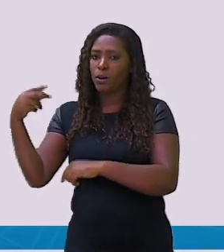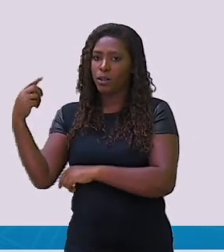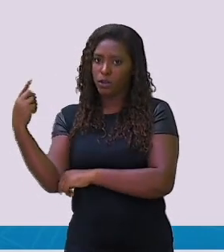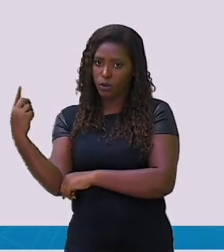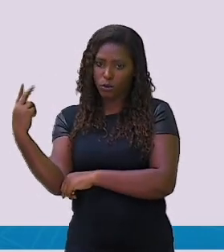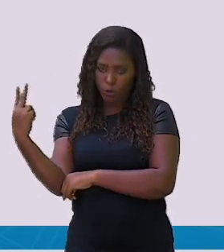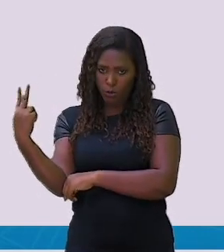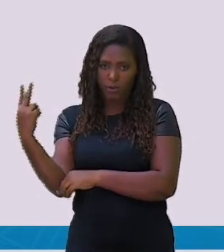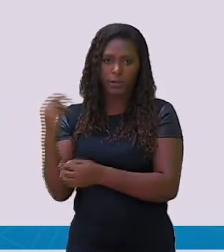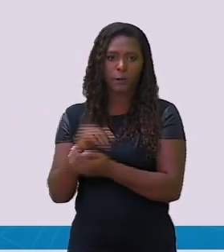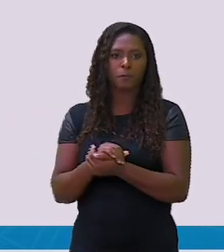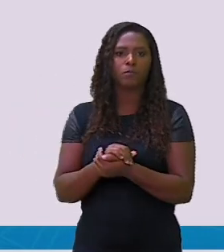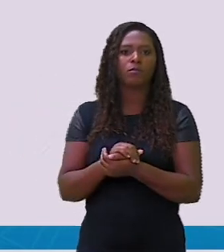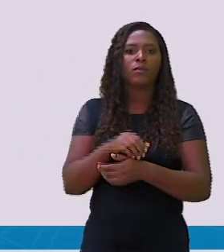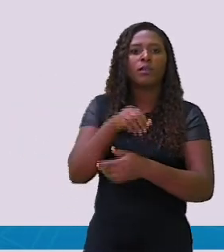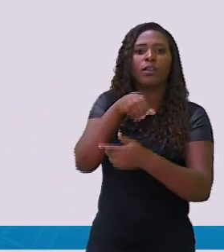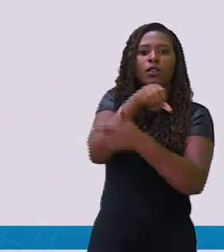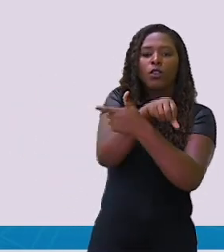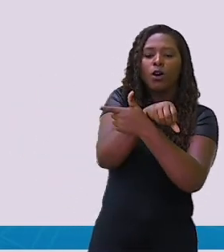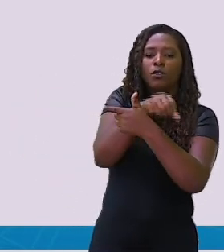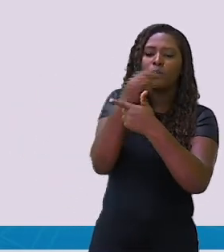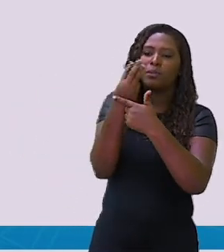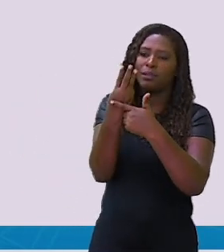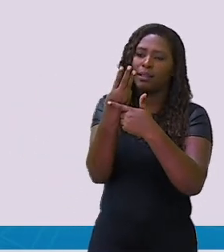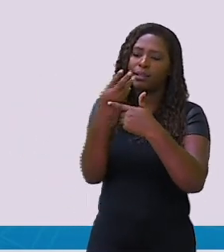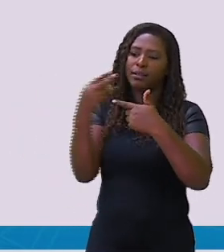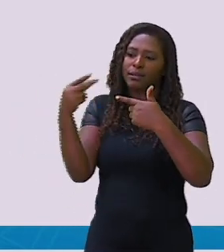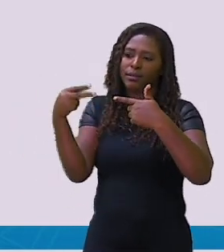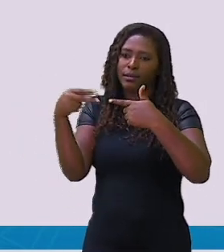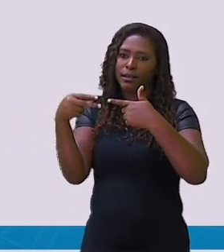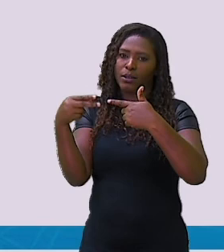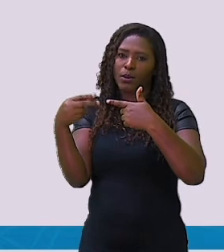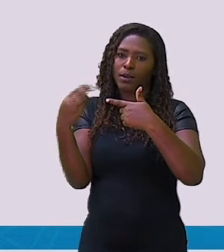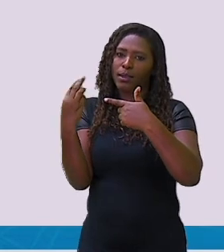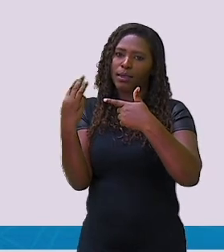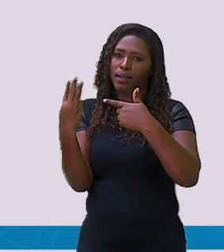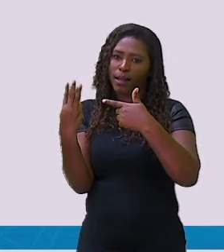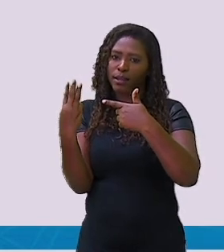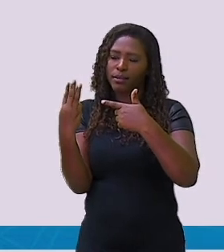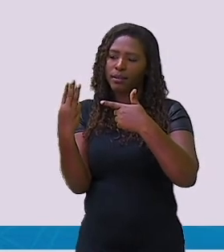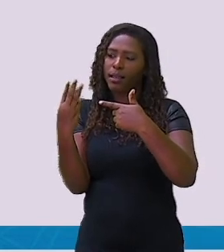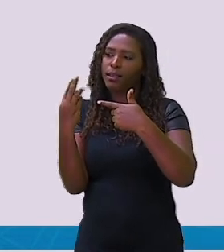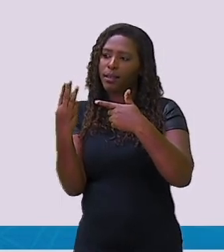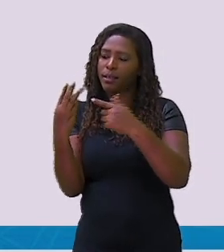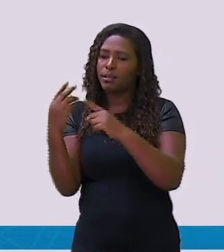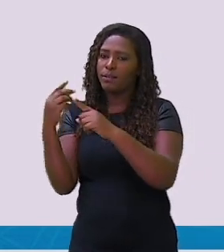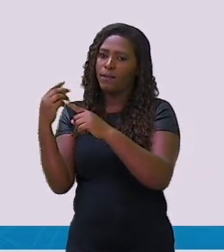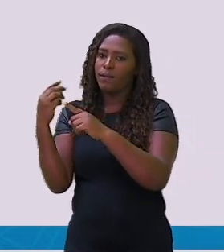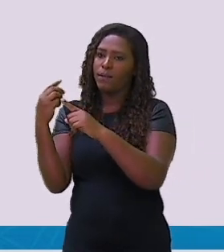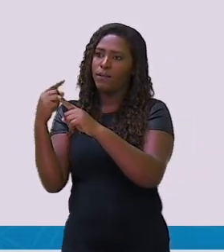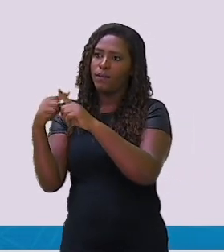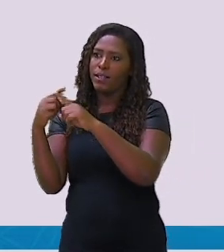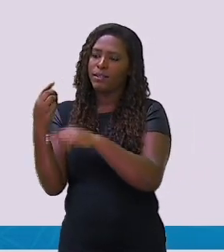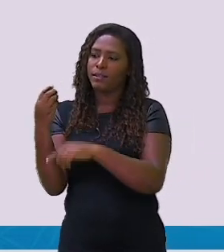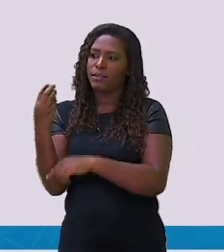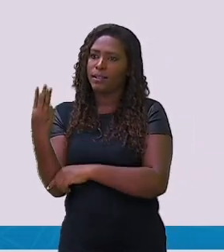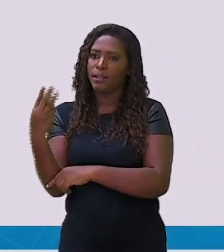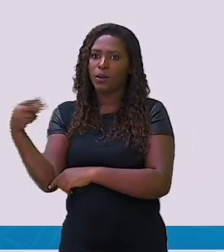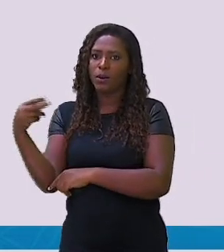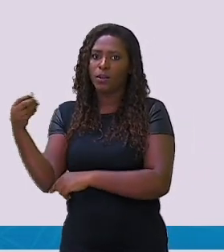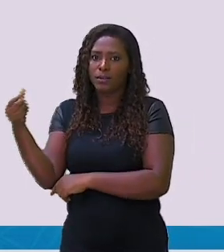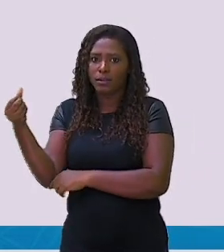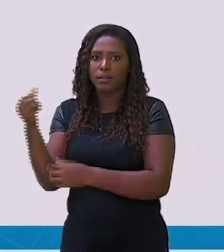3 3 3x 26 agora denominador igual repete ele e